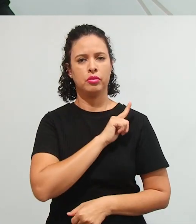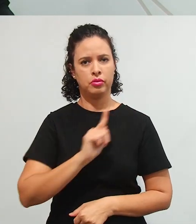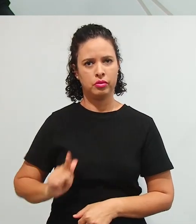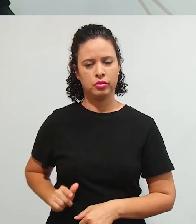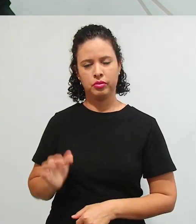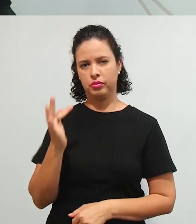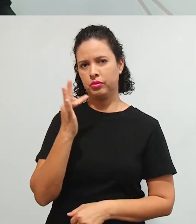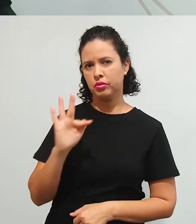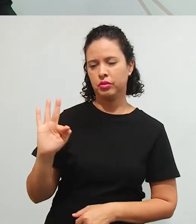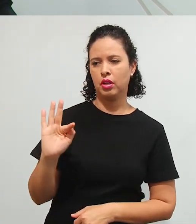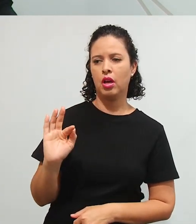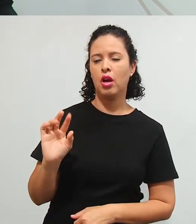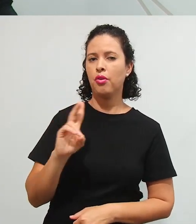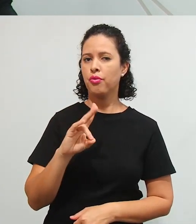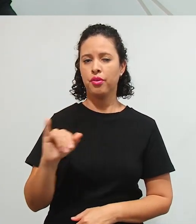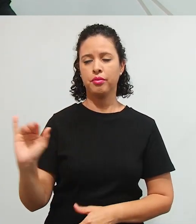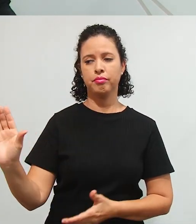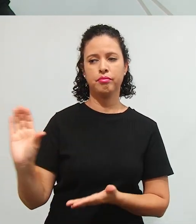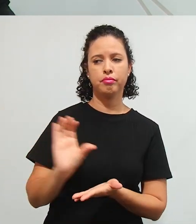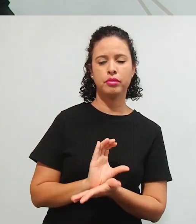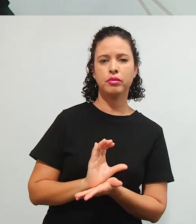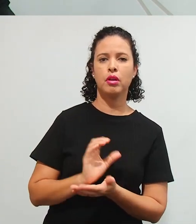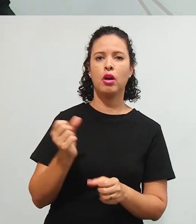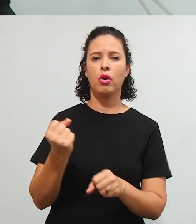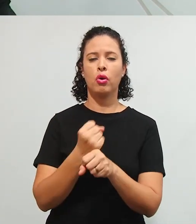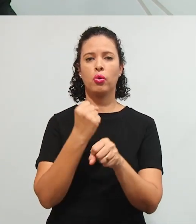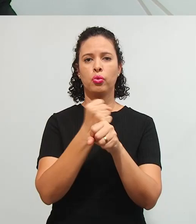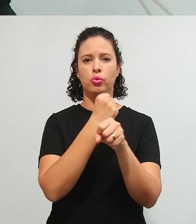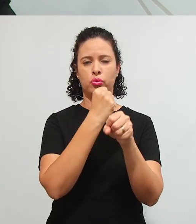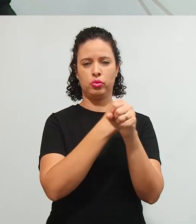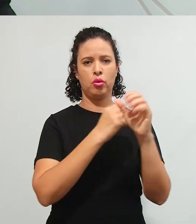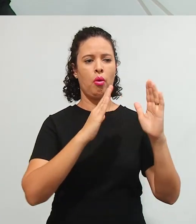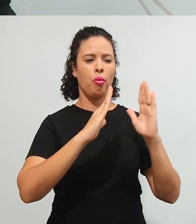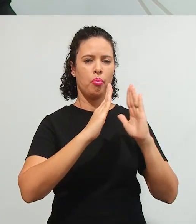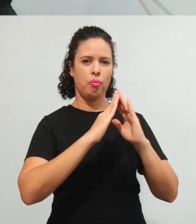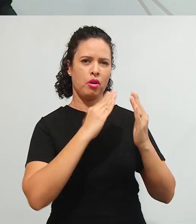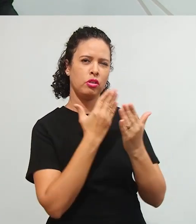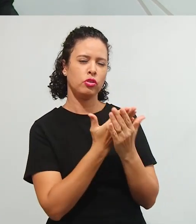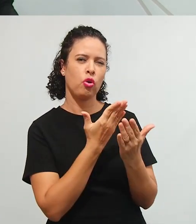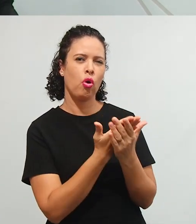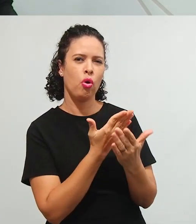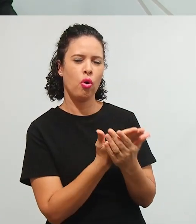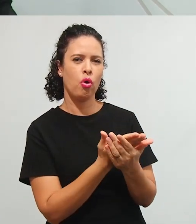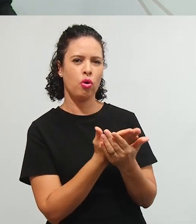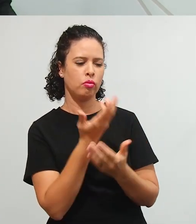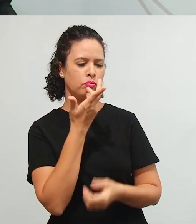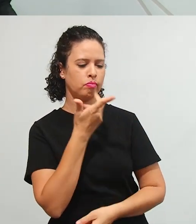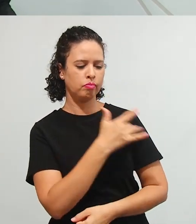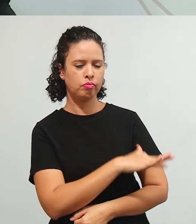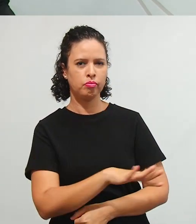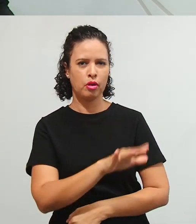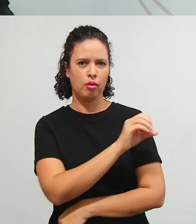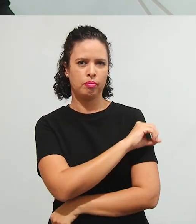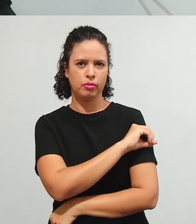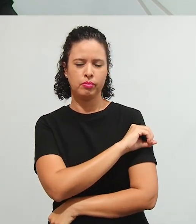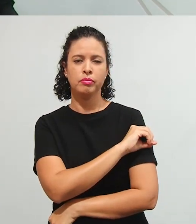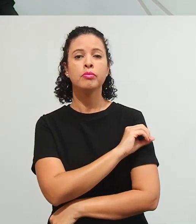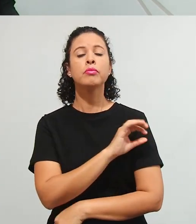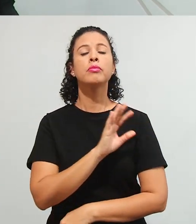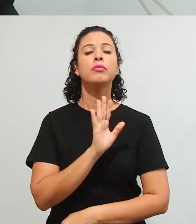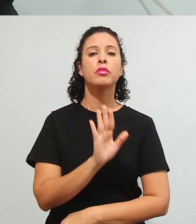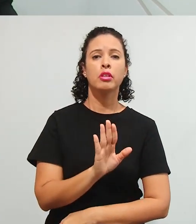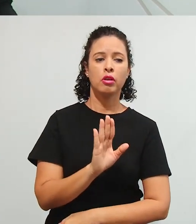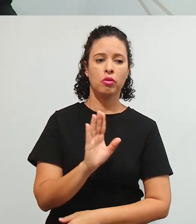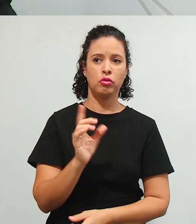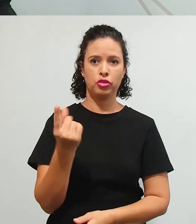vai receber um recurso para construir uma creche, certo? Então, essa receita,